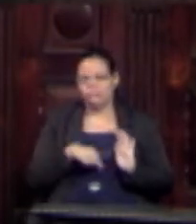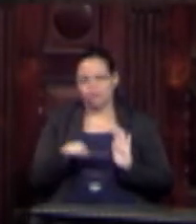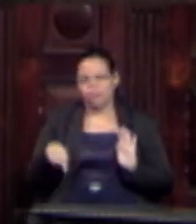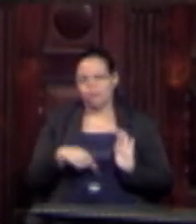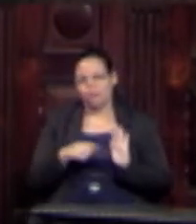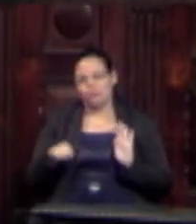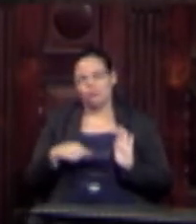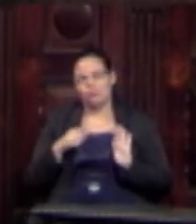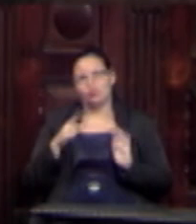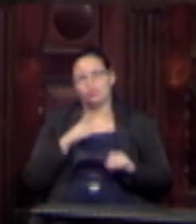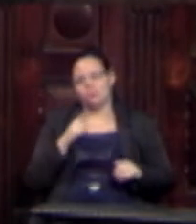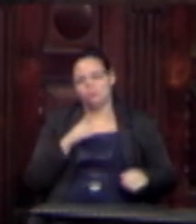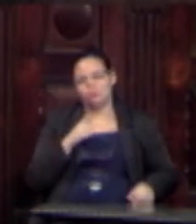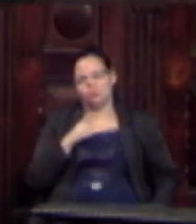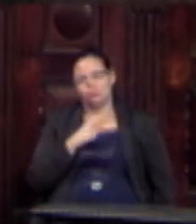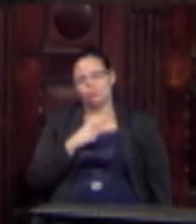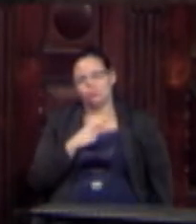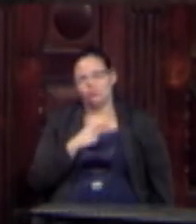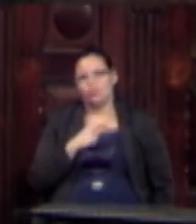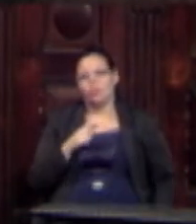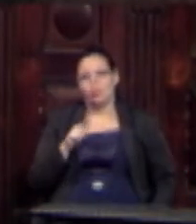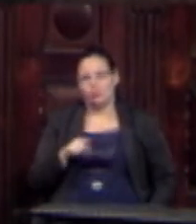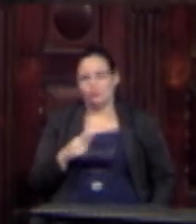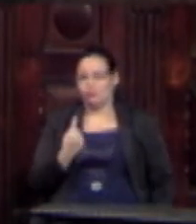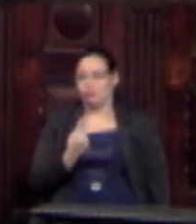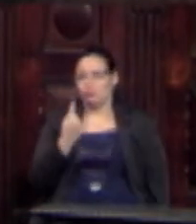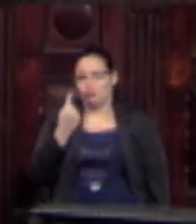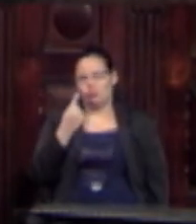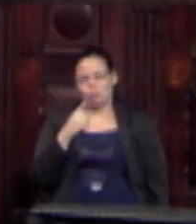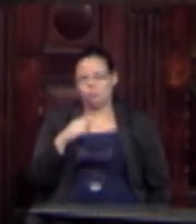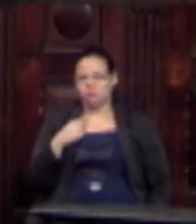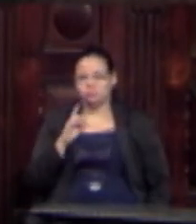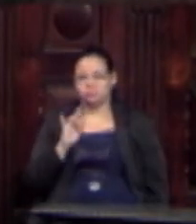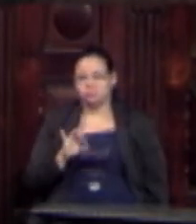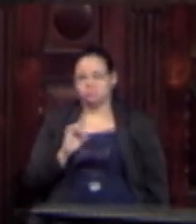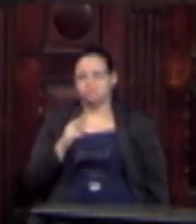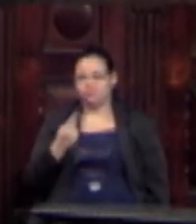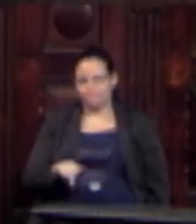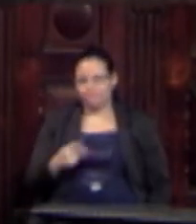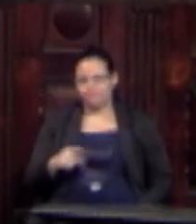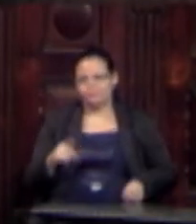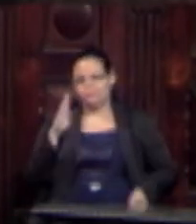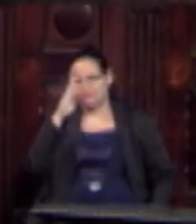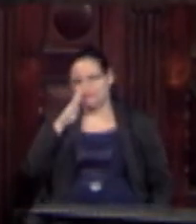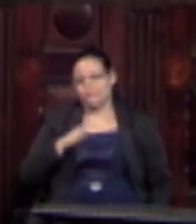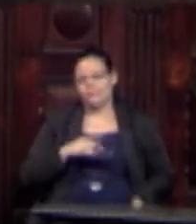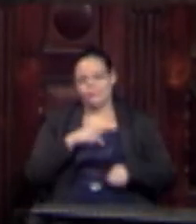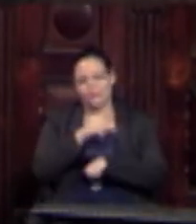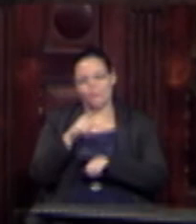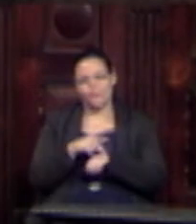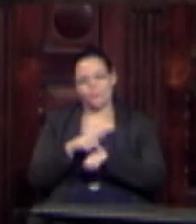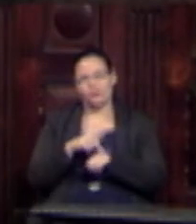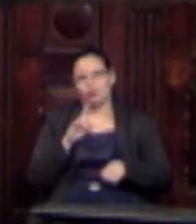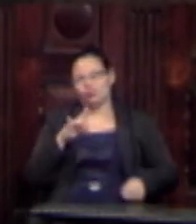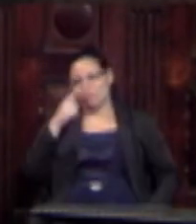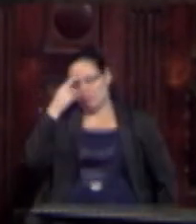somos a República Unitária do Brasil. Neste país, só quem